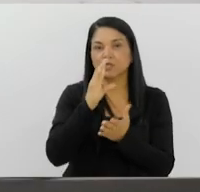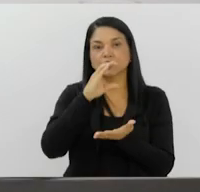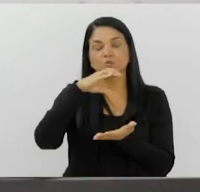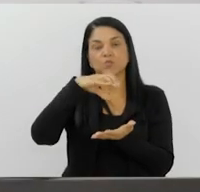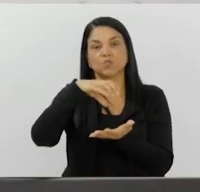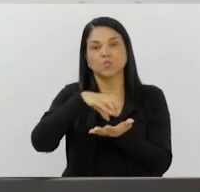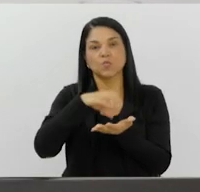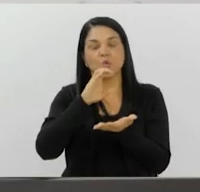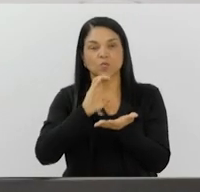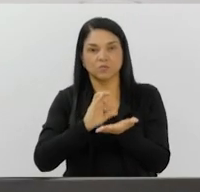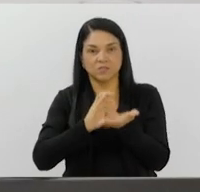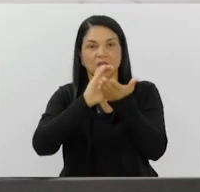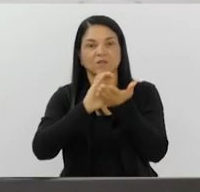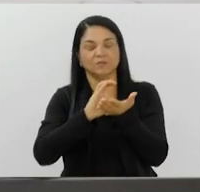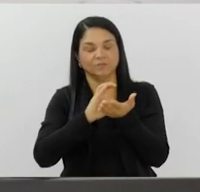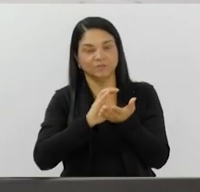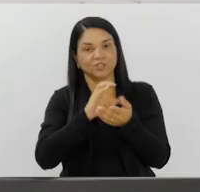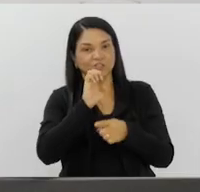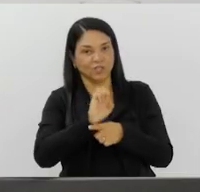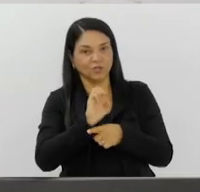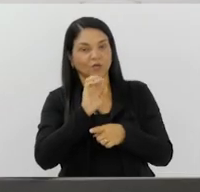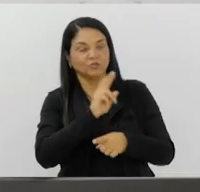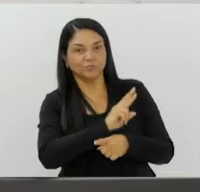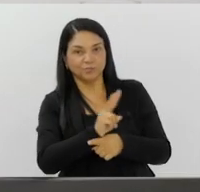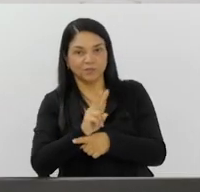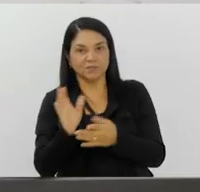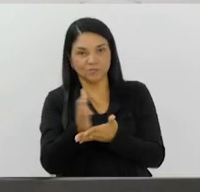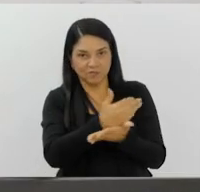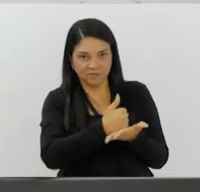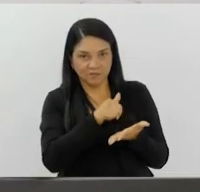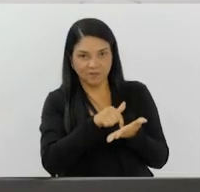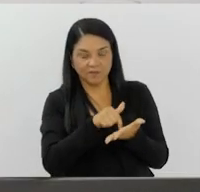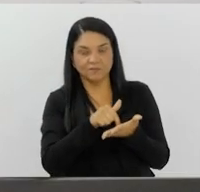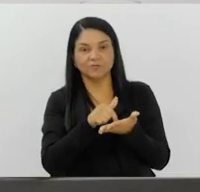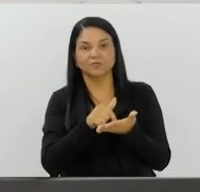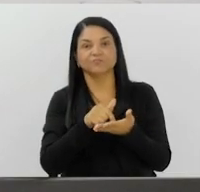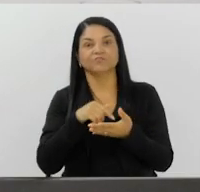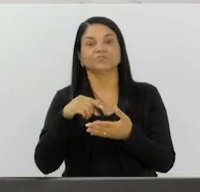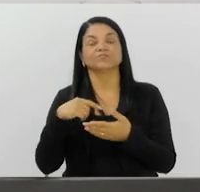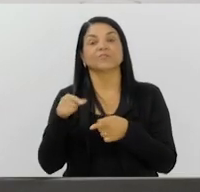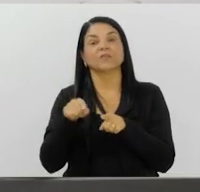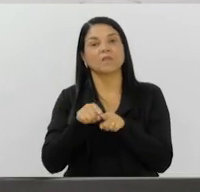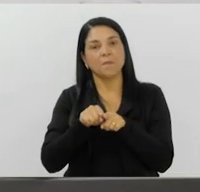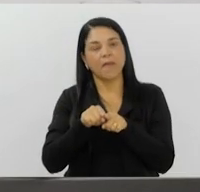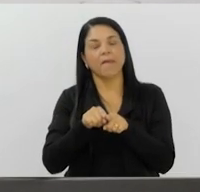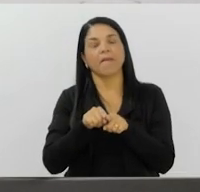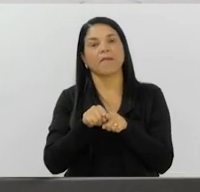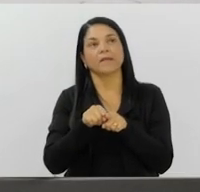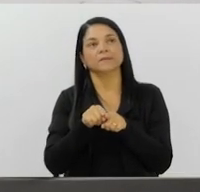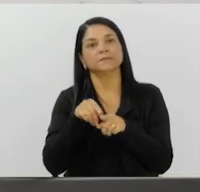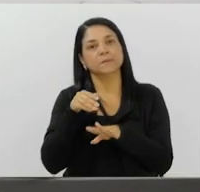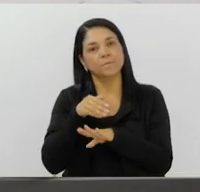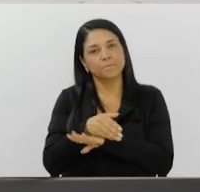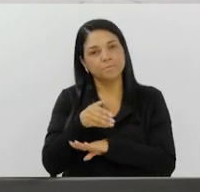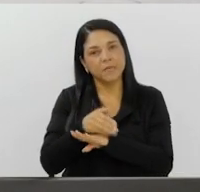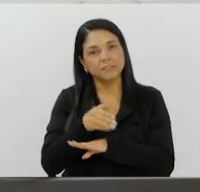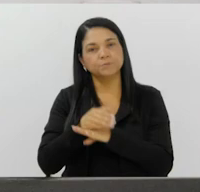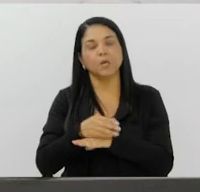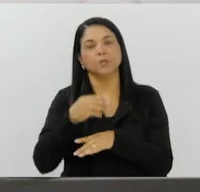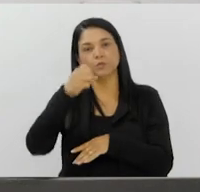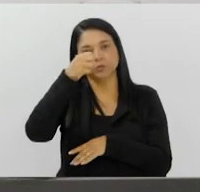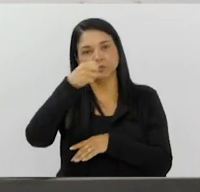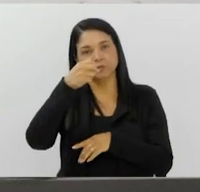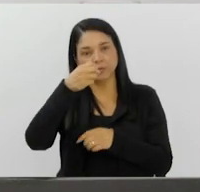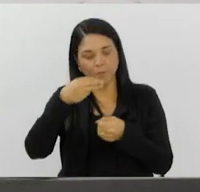proteção de dados e fala que deve deverá ter participação dos Municípios